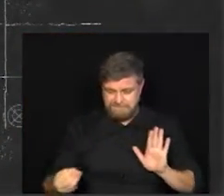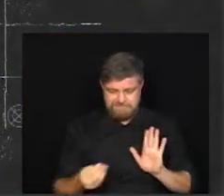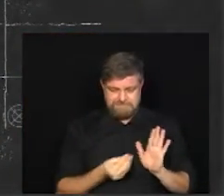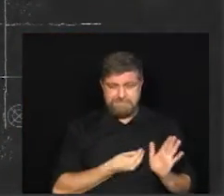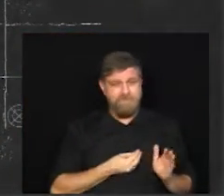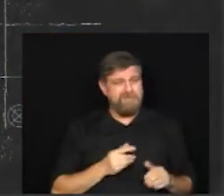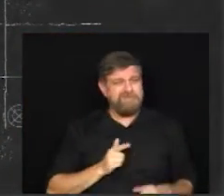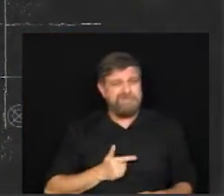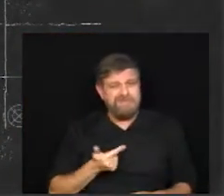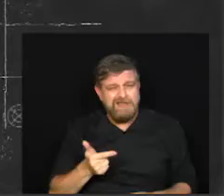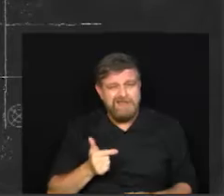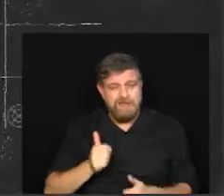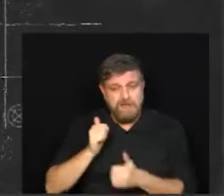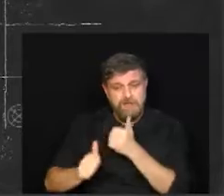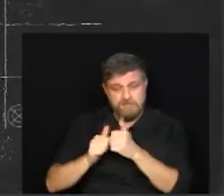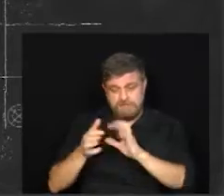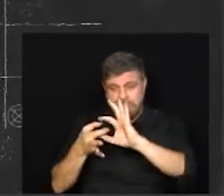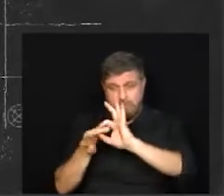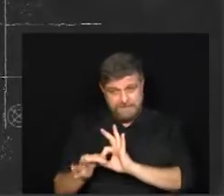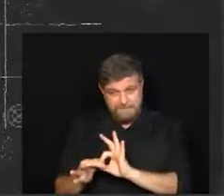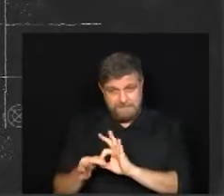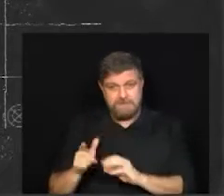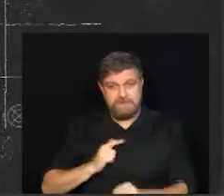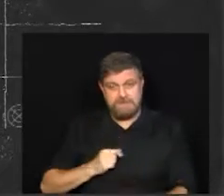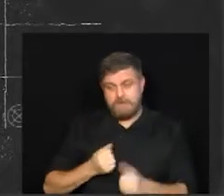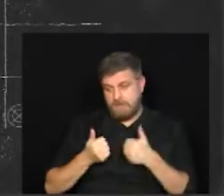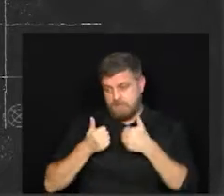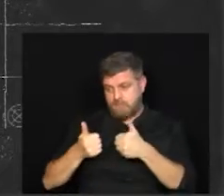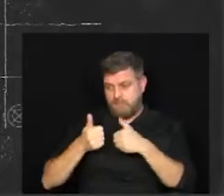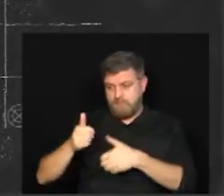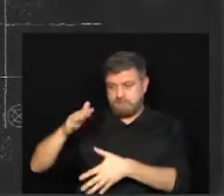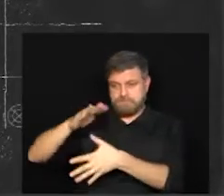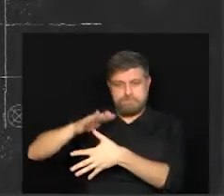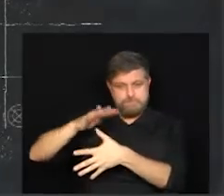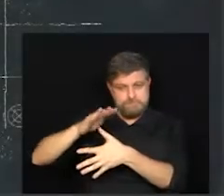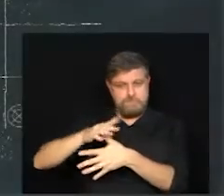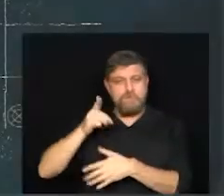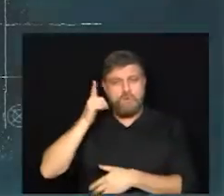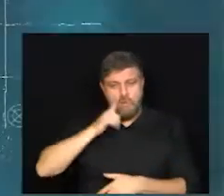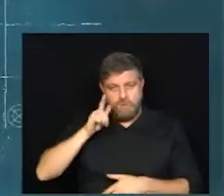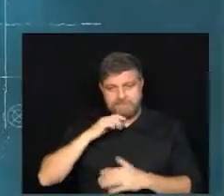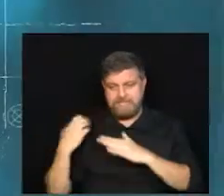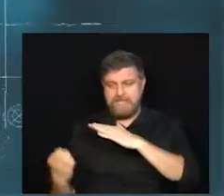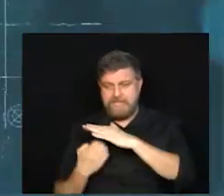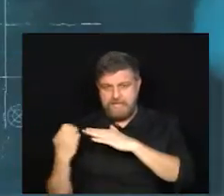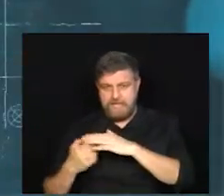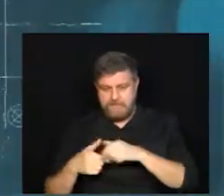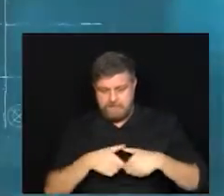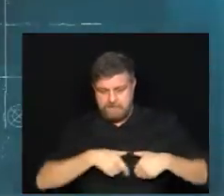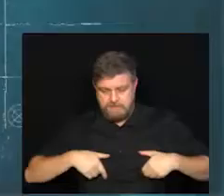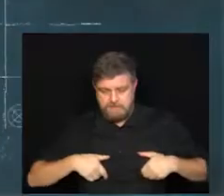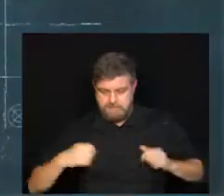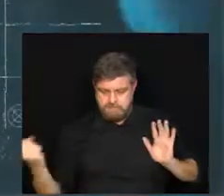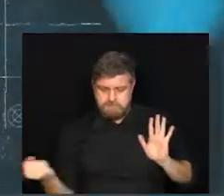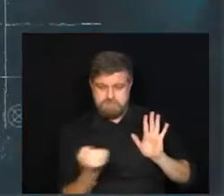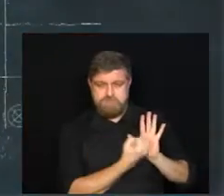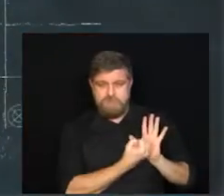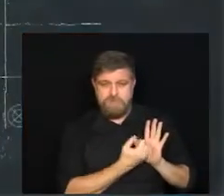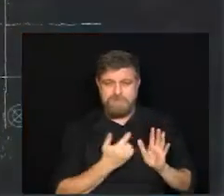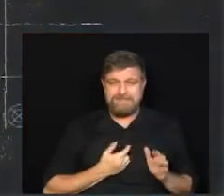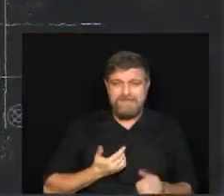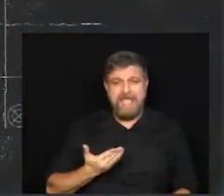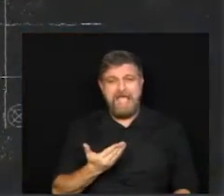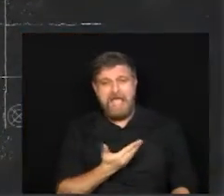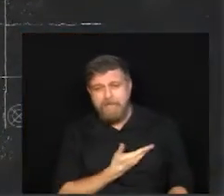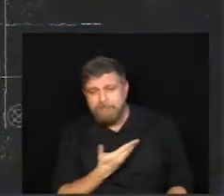Tem atletas olímpicos, bons velejadores que conseguem patrocínios, coisas do tipo, mas de amigos